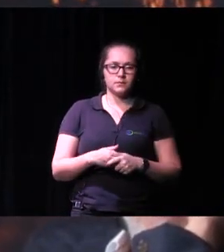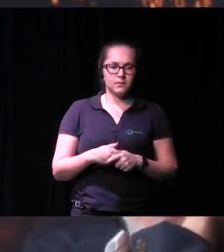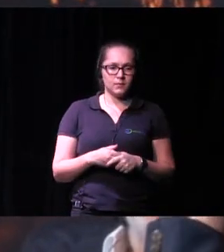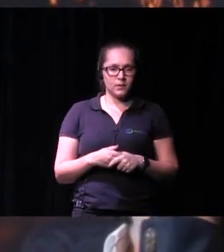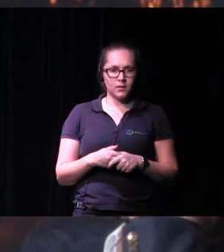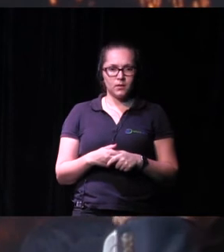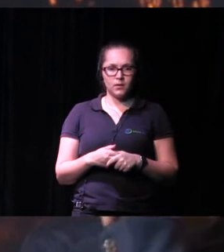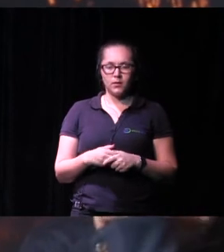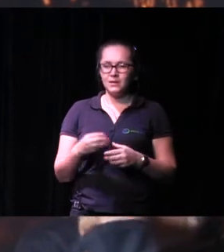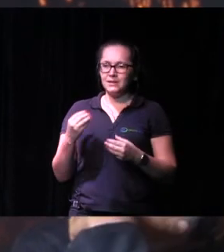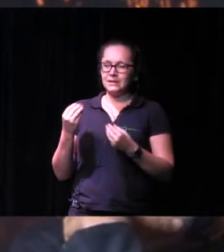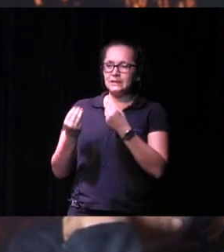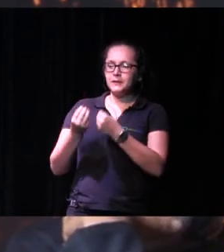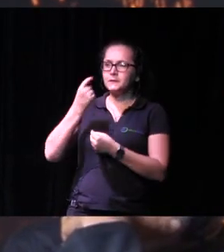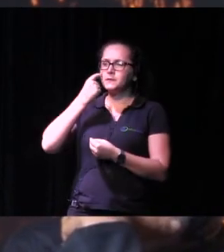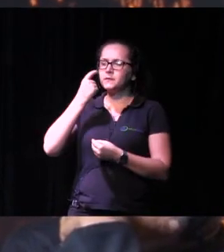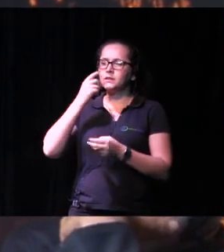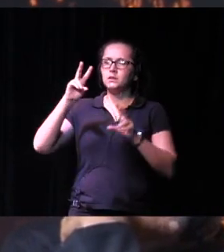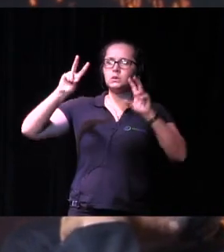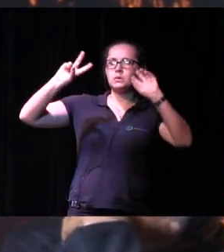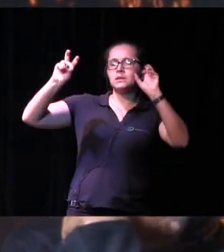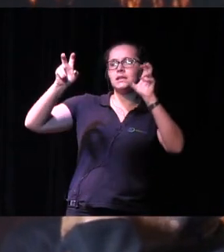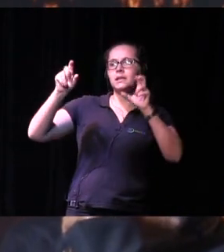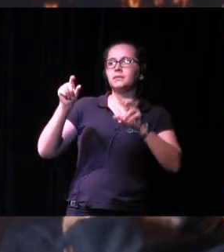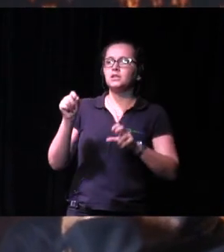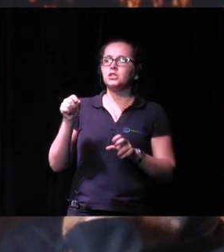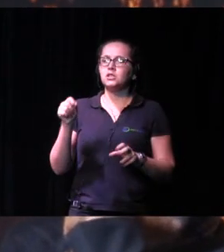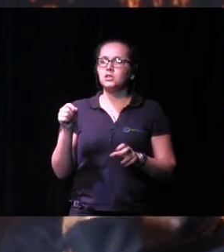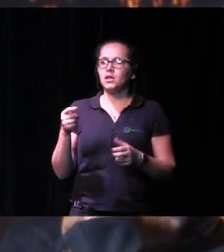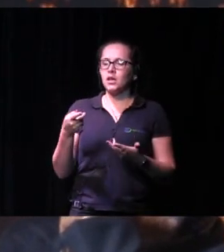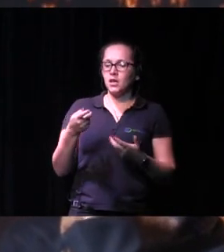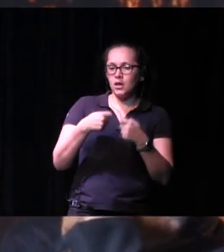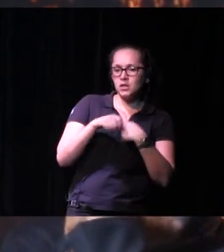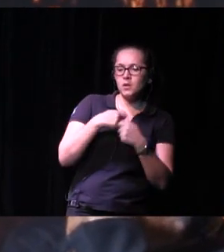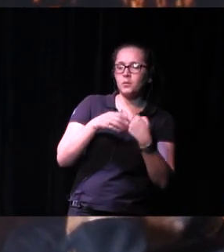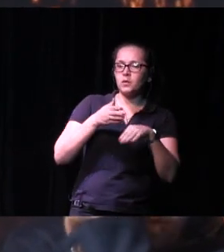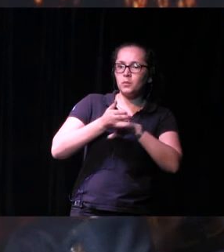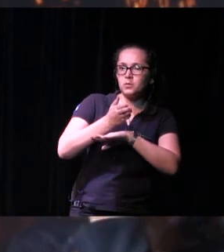colocam um tema de dicotomia, o esquema participativo.